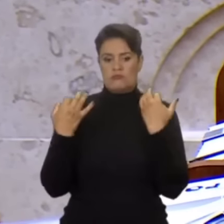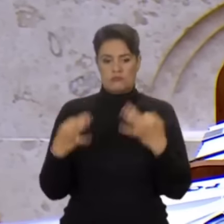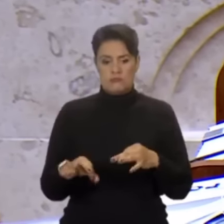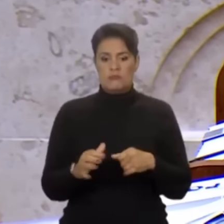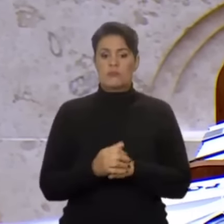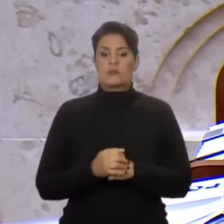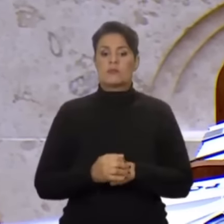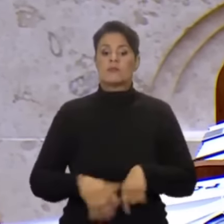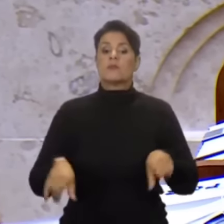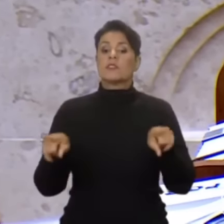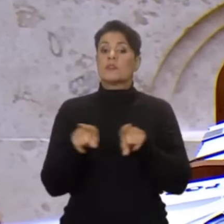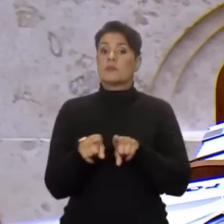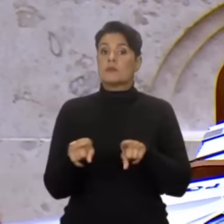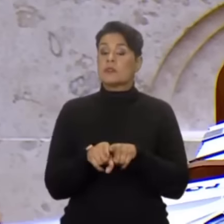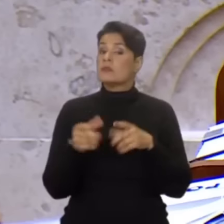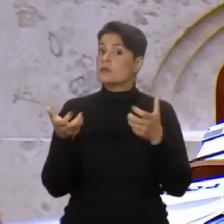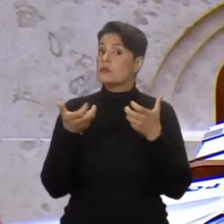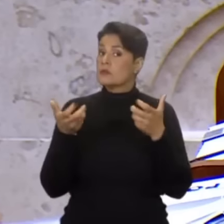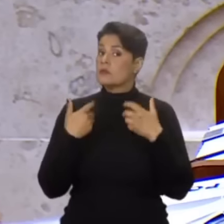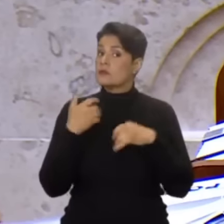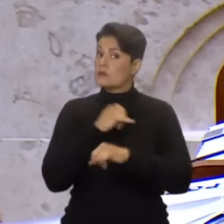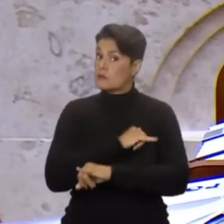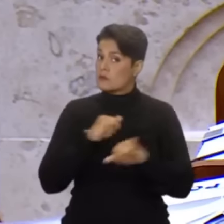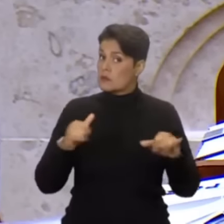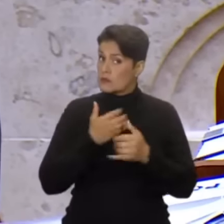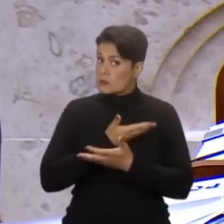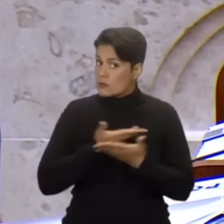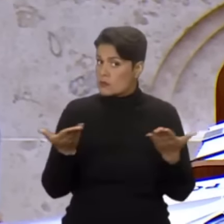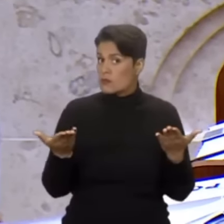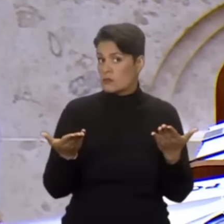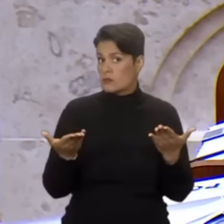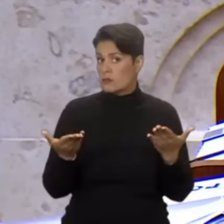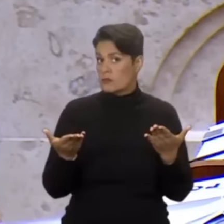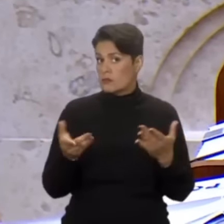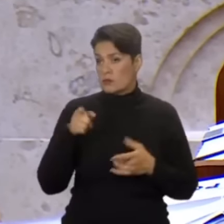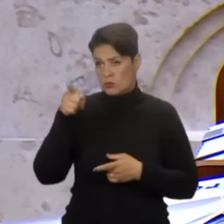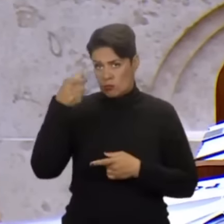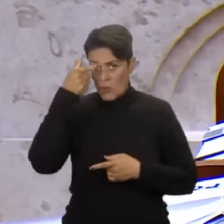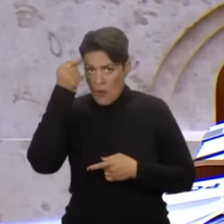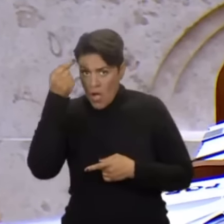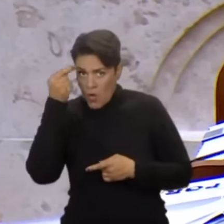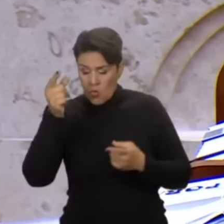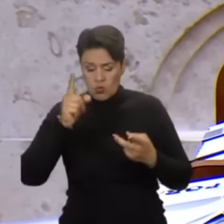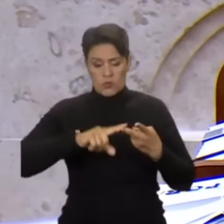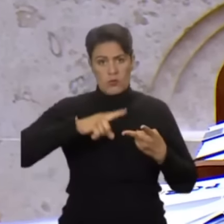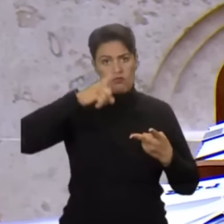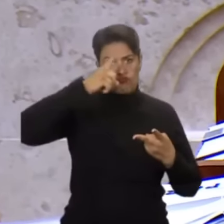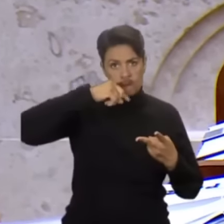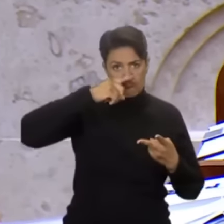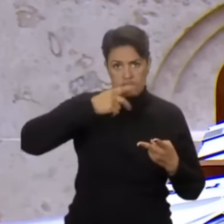de confirmar o que tanto Vossa Excelência quanto o ministro Gilmar Mendes se referiram.